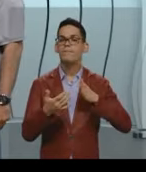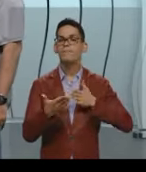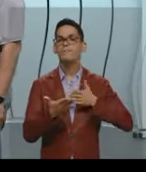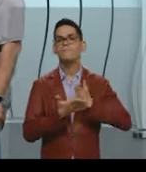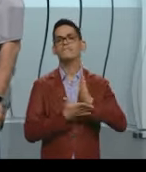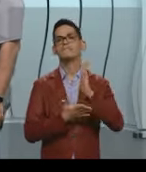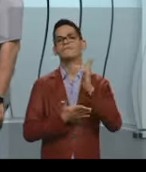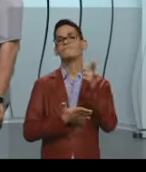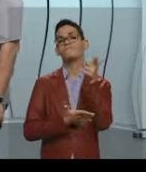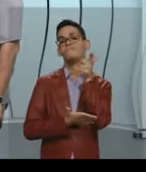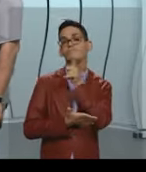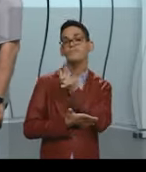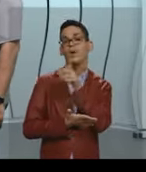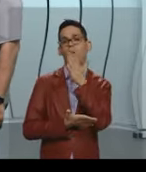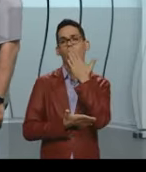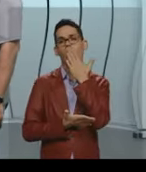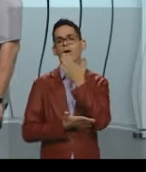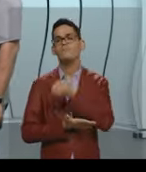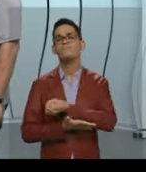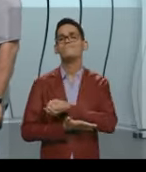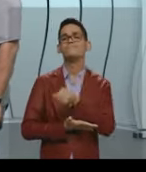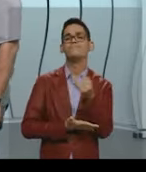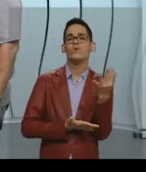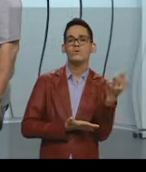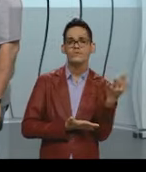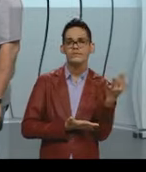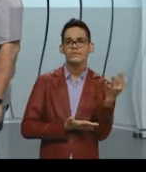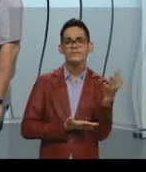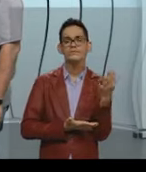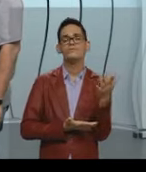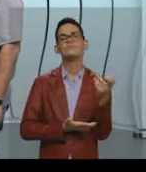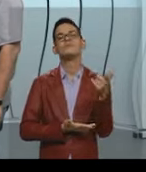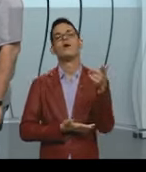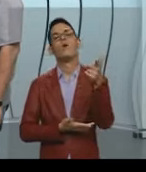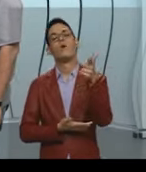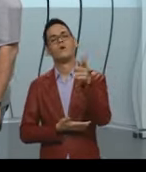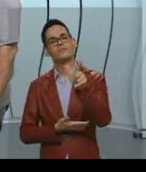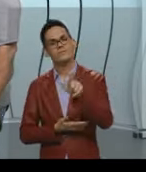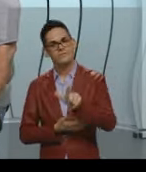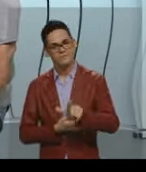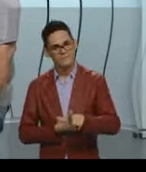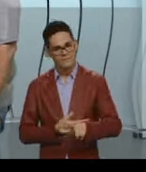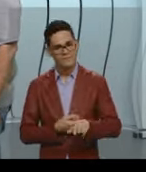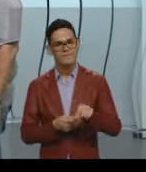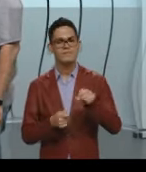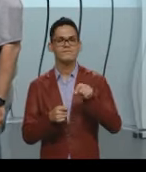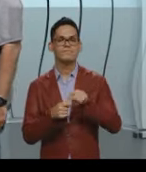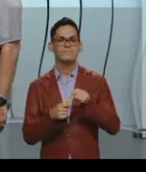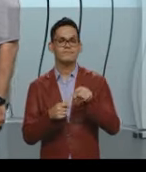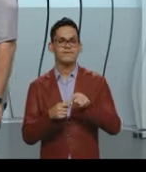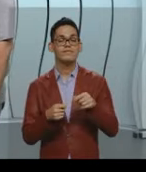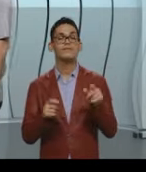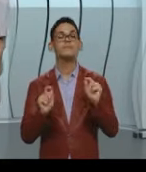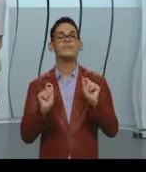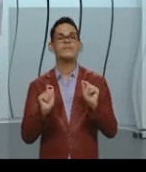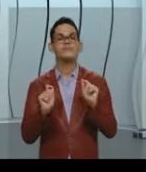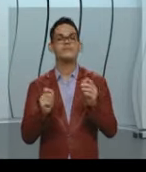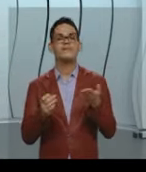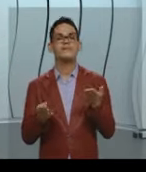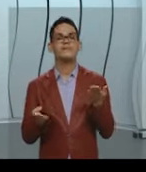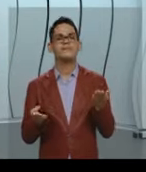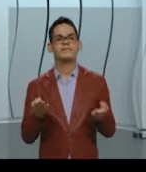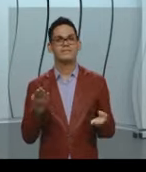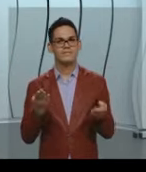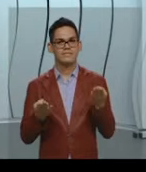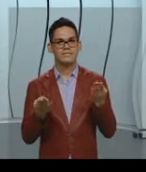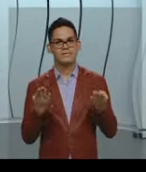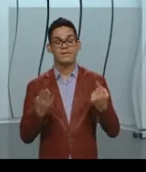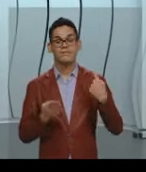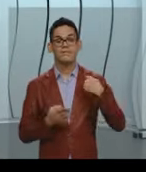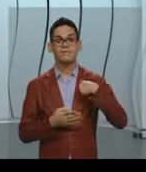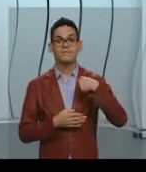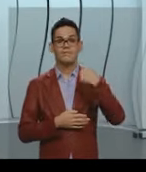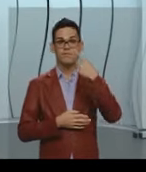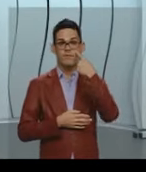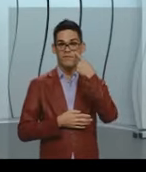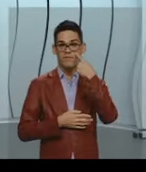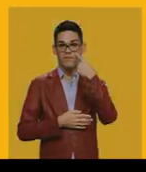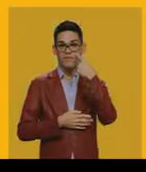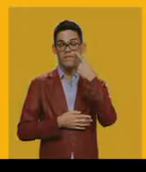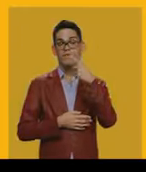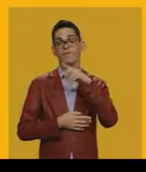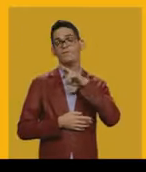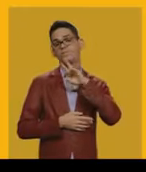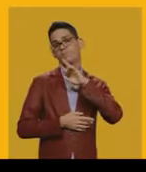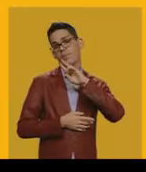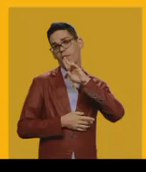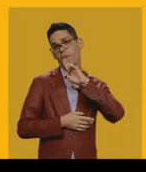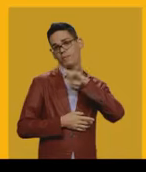curso? Então, nós vamos aplicar de novo a média, só que com considerar lá que a nota é X, né? Para que